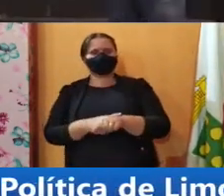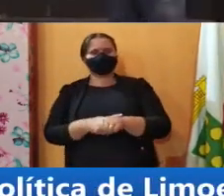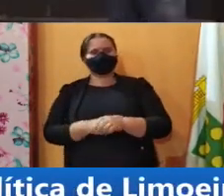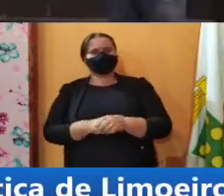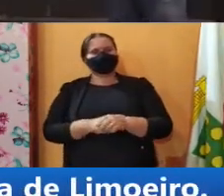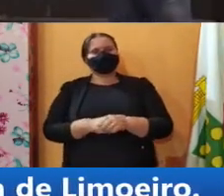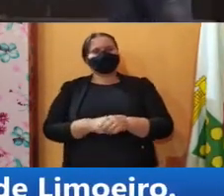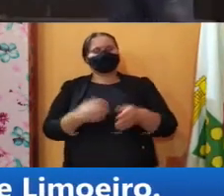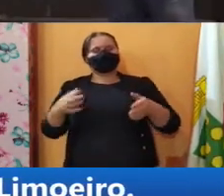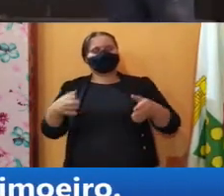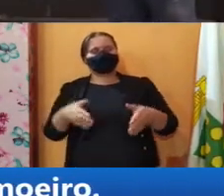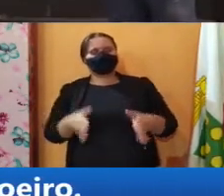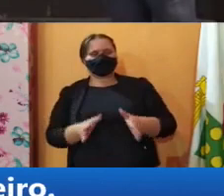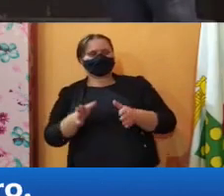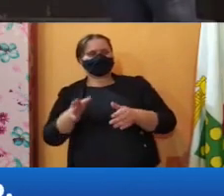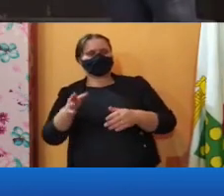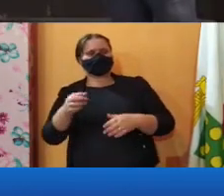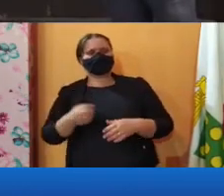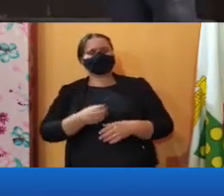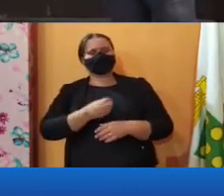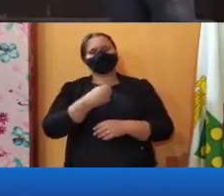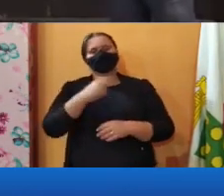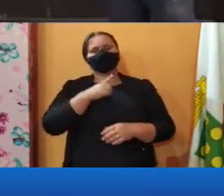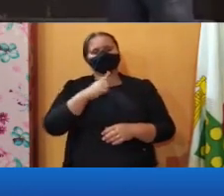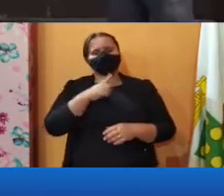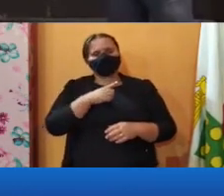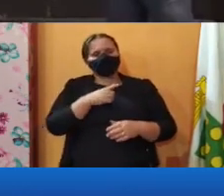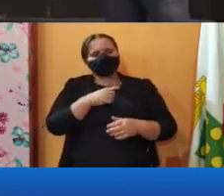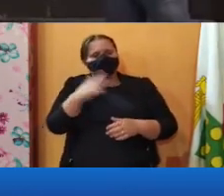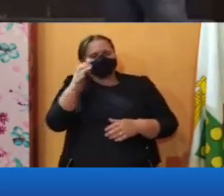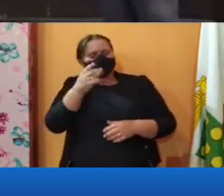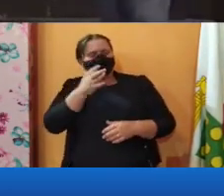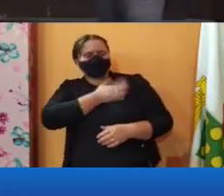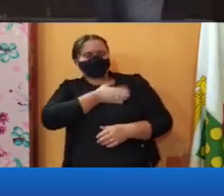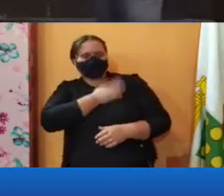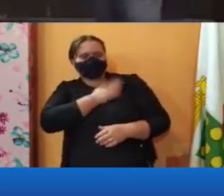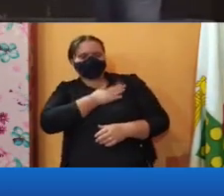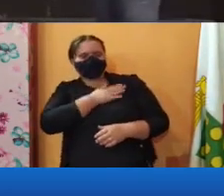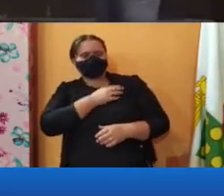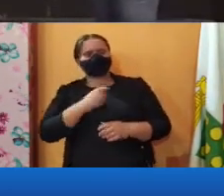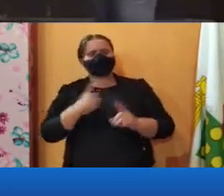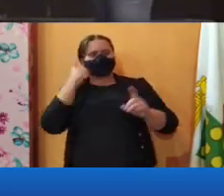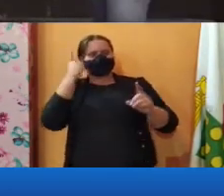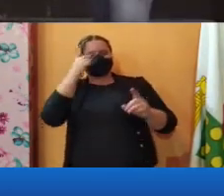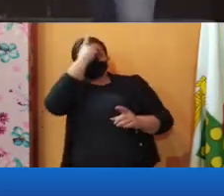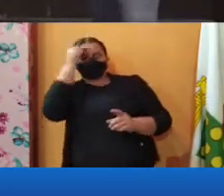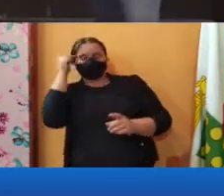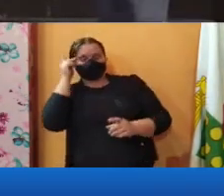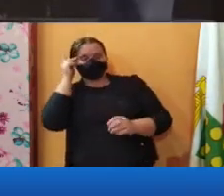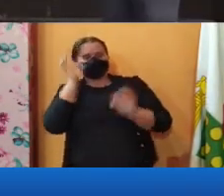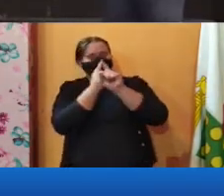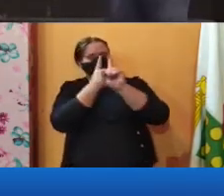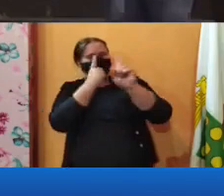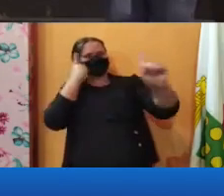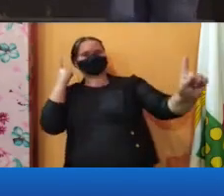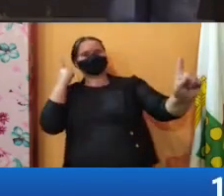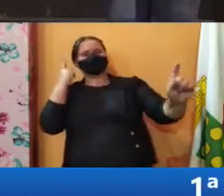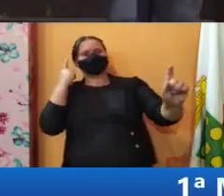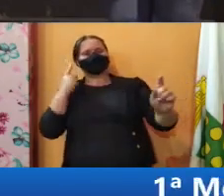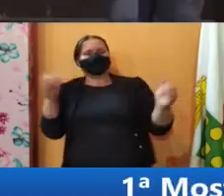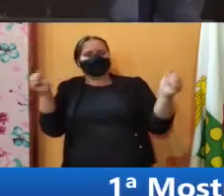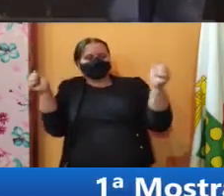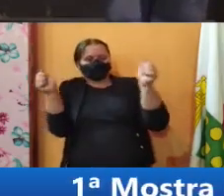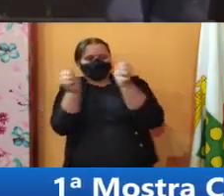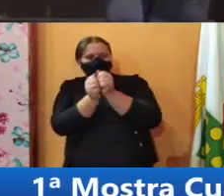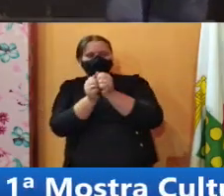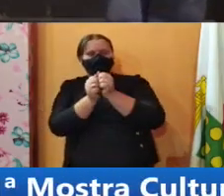quando derramaram seu espírito criativo e tocaram no coração do outro. Nesse instante, eles são mais próximos